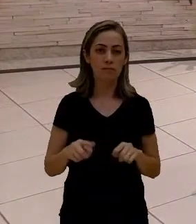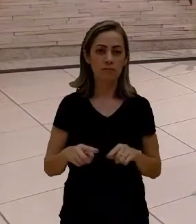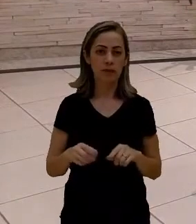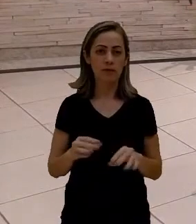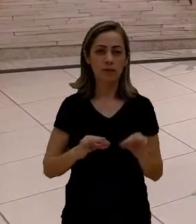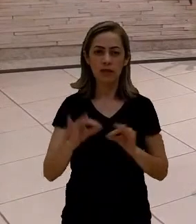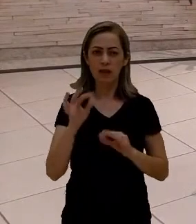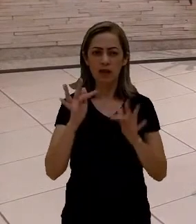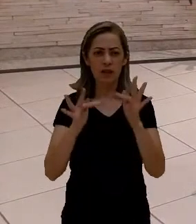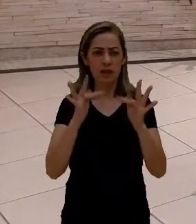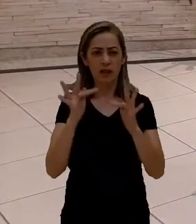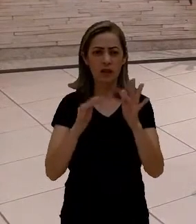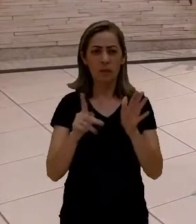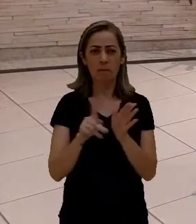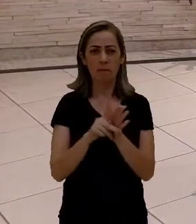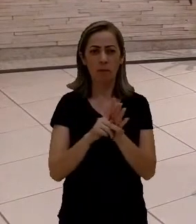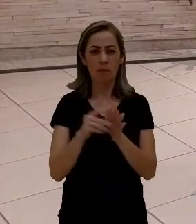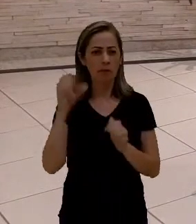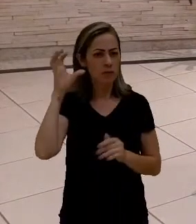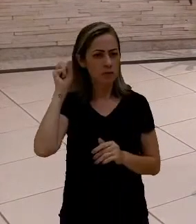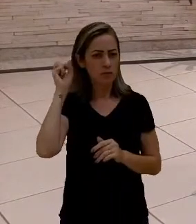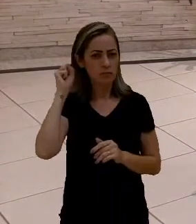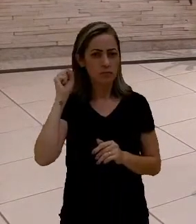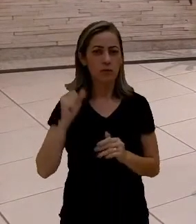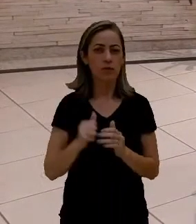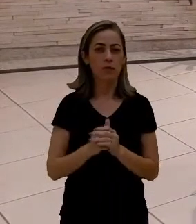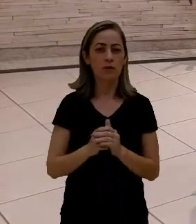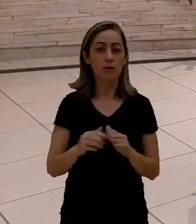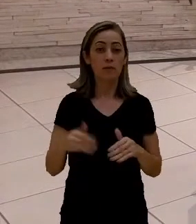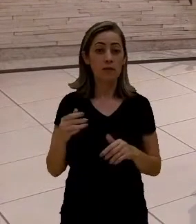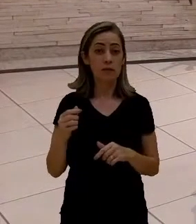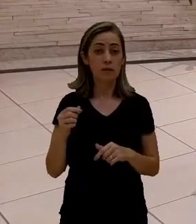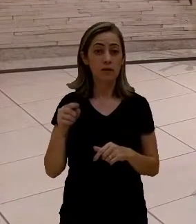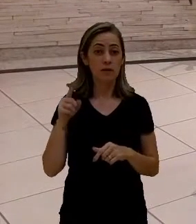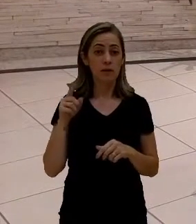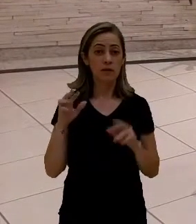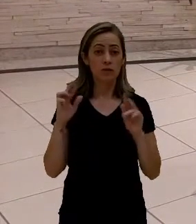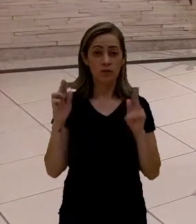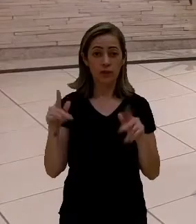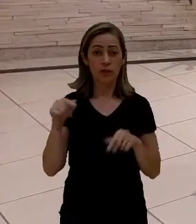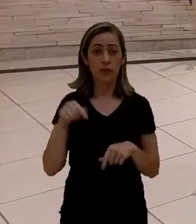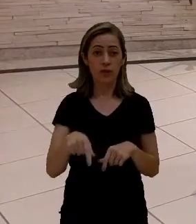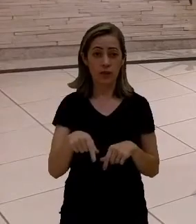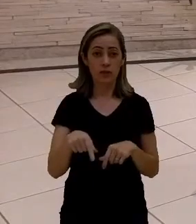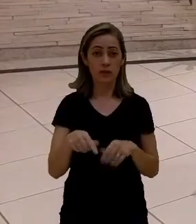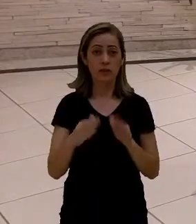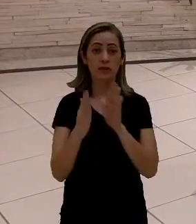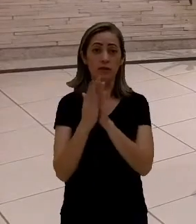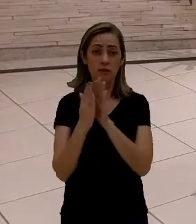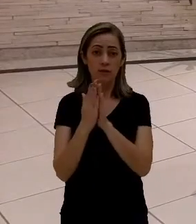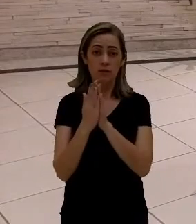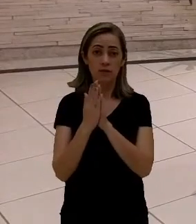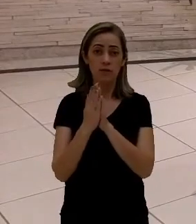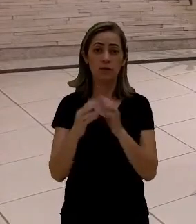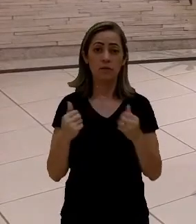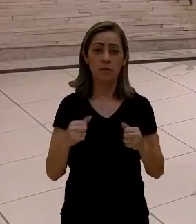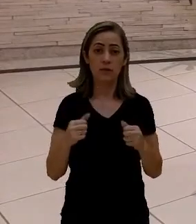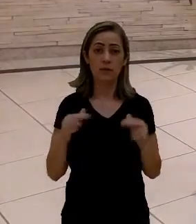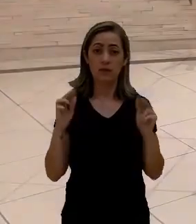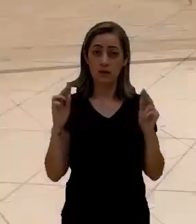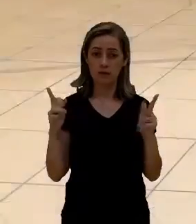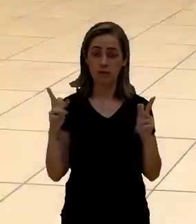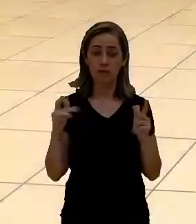na igreja então o que eu posso fazer aumentar o volume pro rádio e diminuir o volume para quem está dentro é uma técnica uma